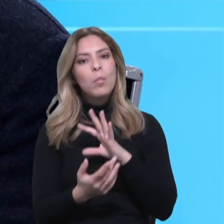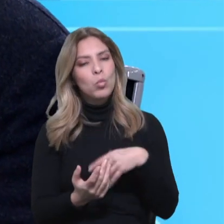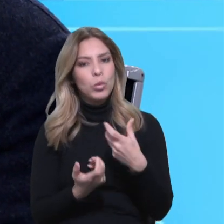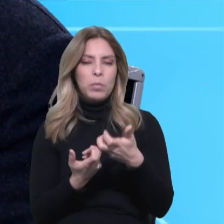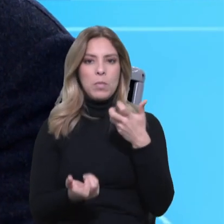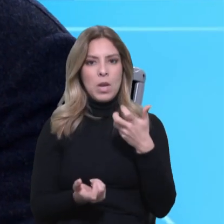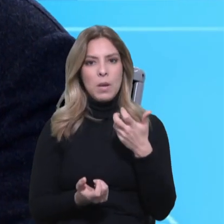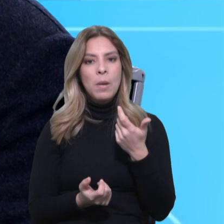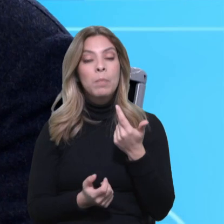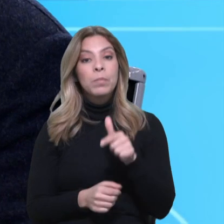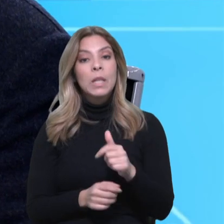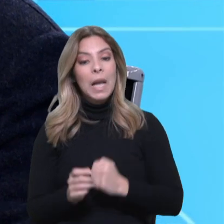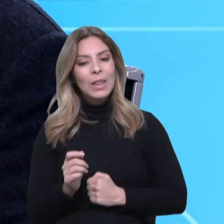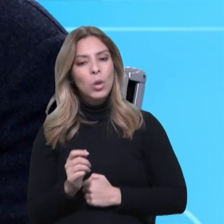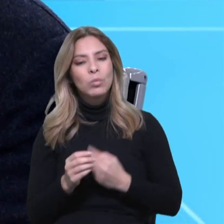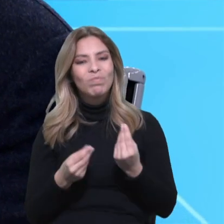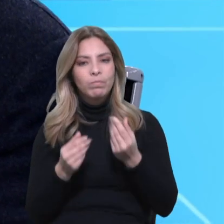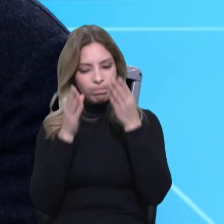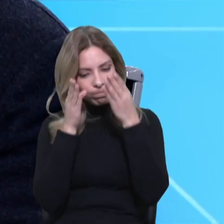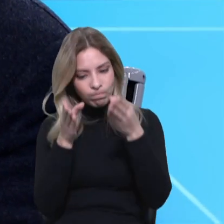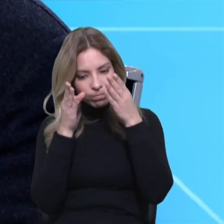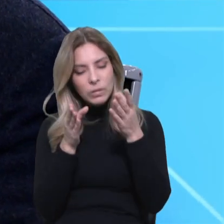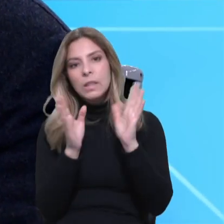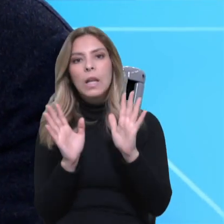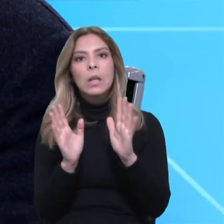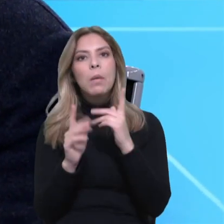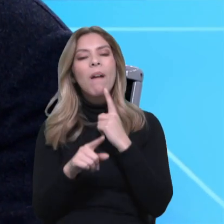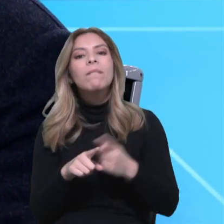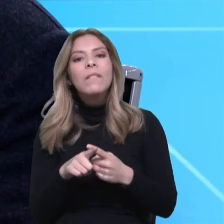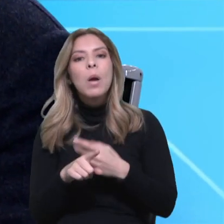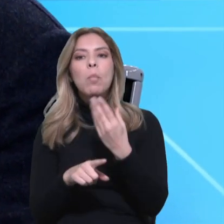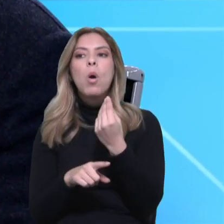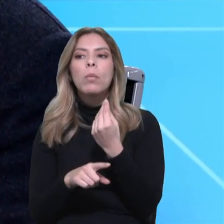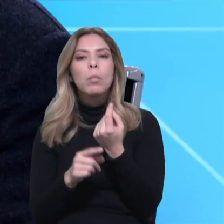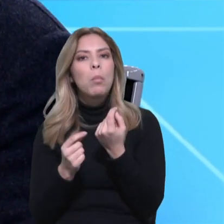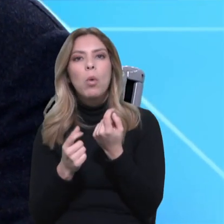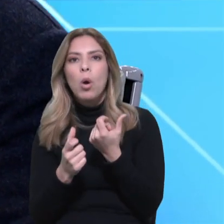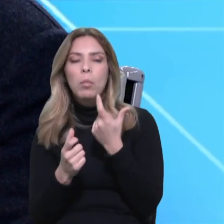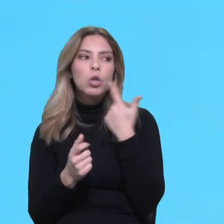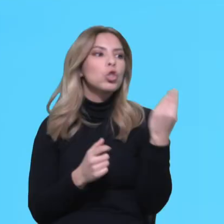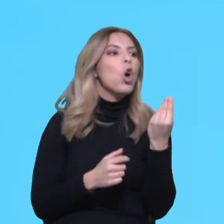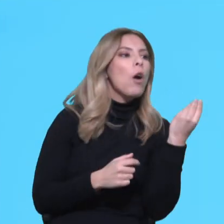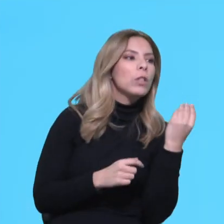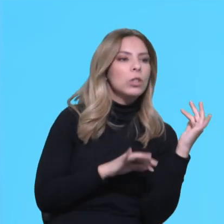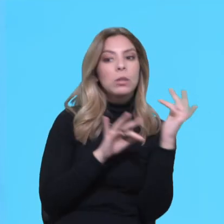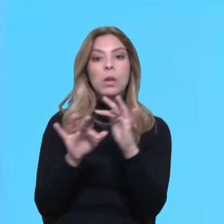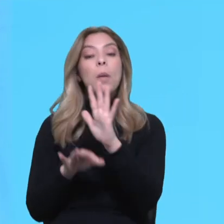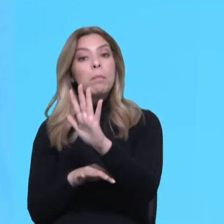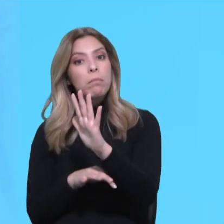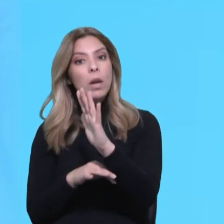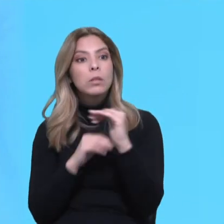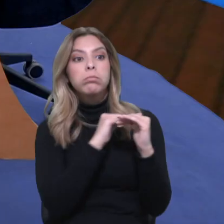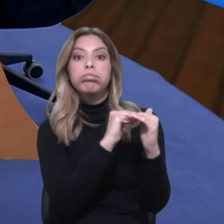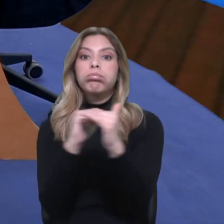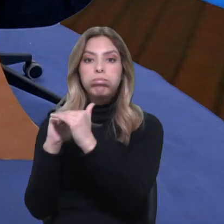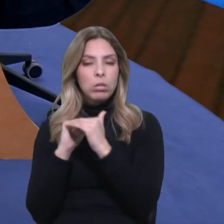ritos católicos estão demasiado herméticos e são pouco atrativos, sobretudo para a população mais jovem. Mas ainda assim não uniformes. Não